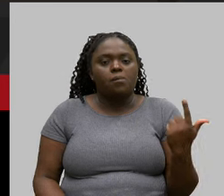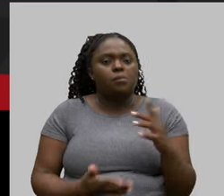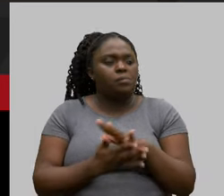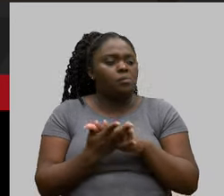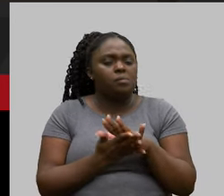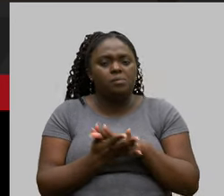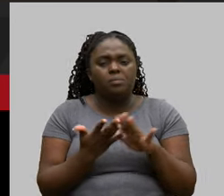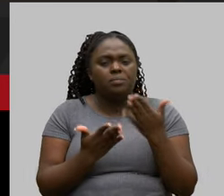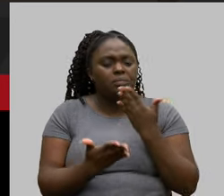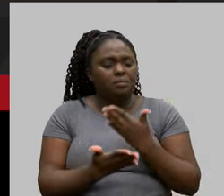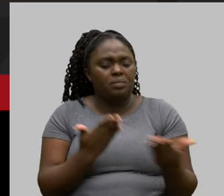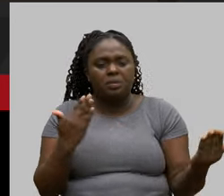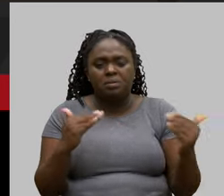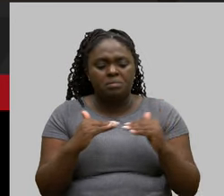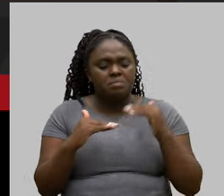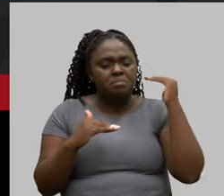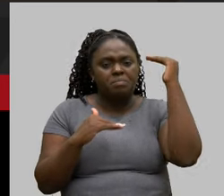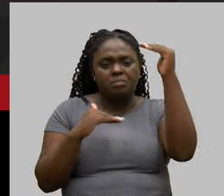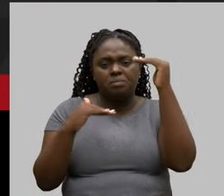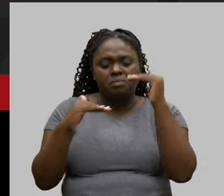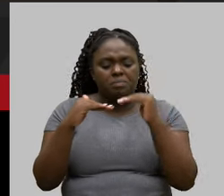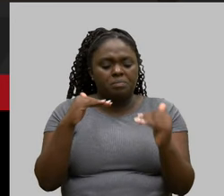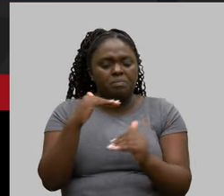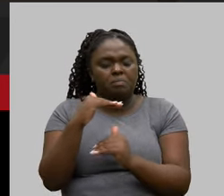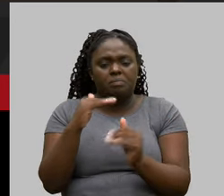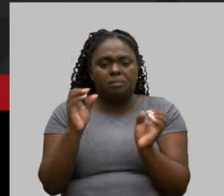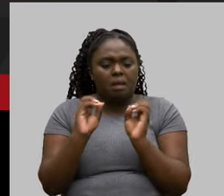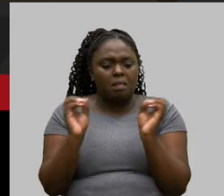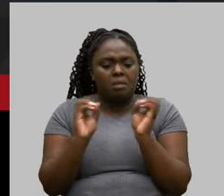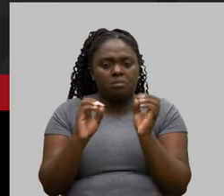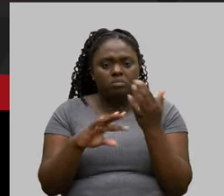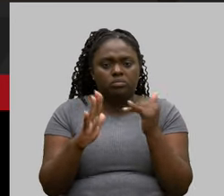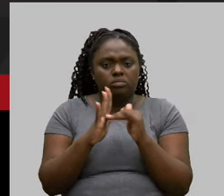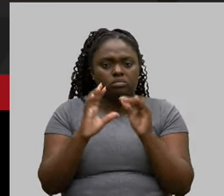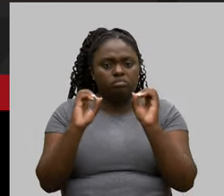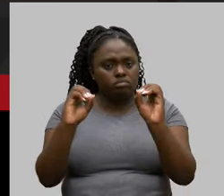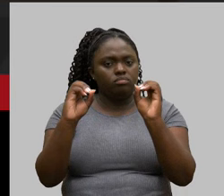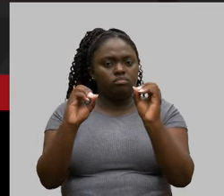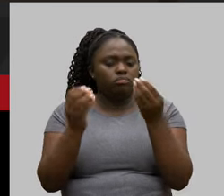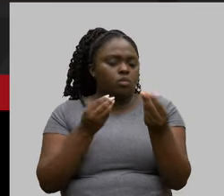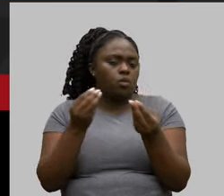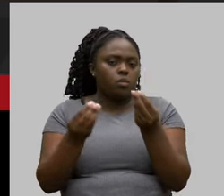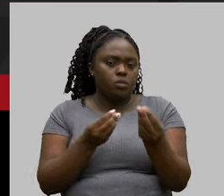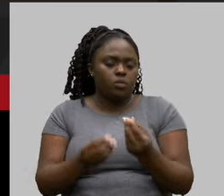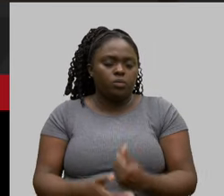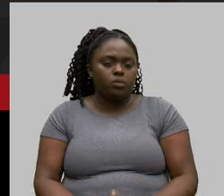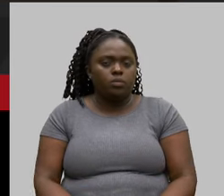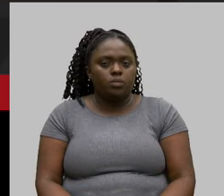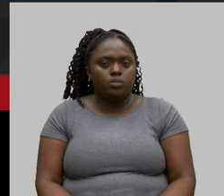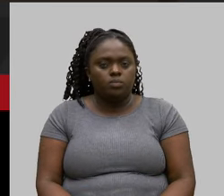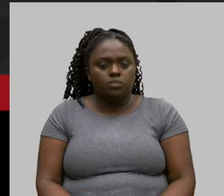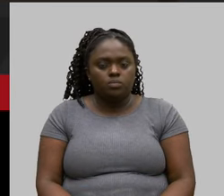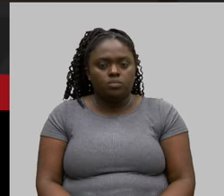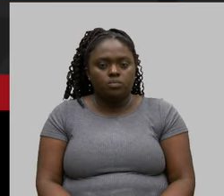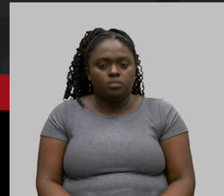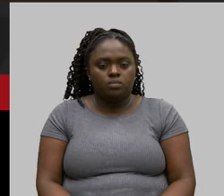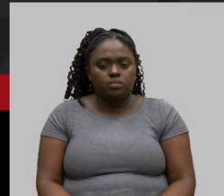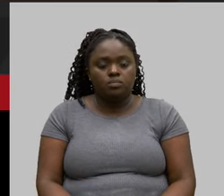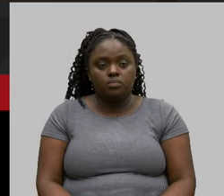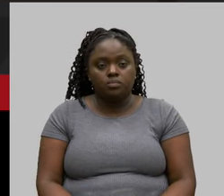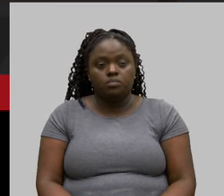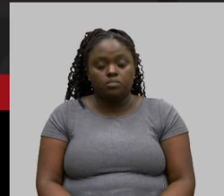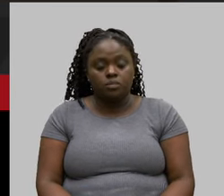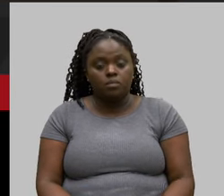Nenhum pouquinho de superavit né tá tudo exatamente Zerado então a conclusão que a gente do